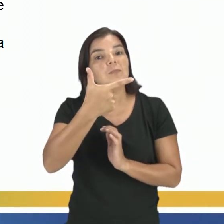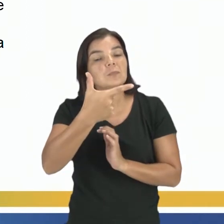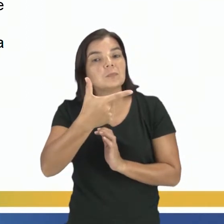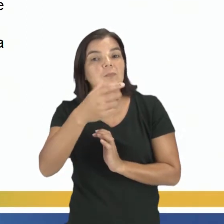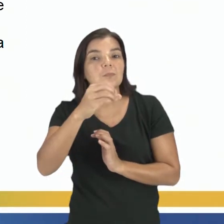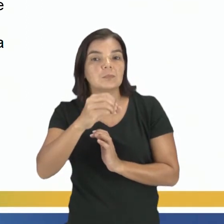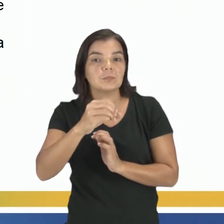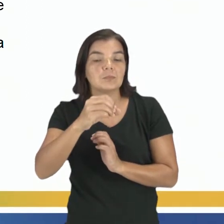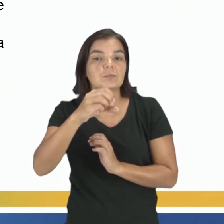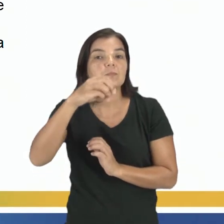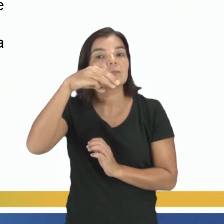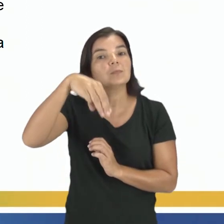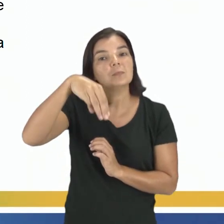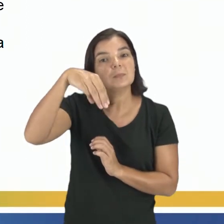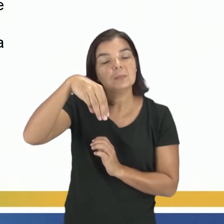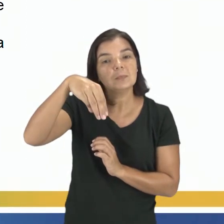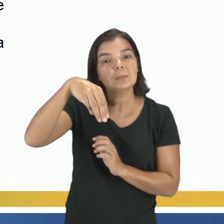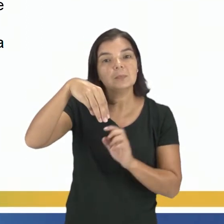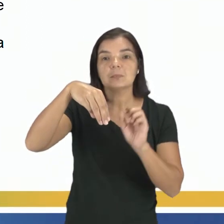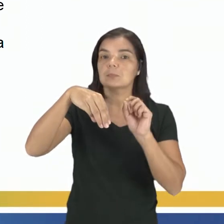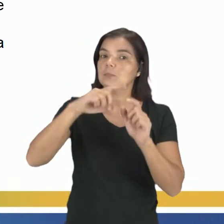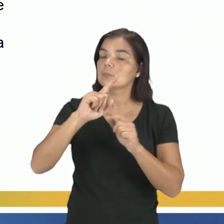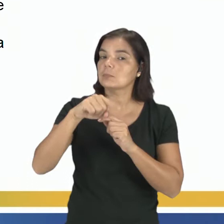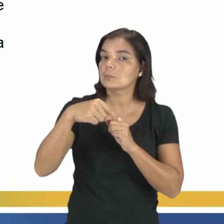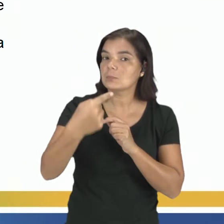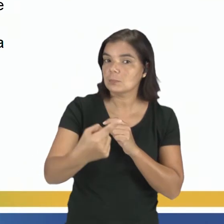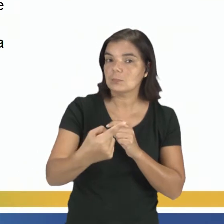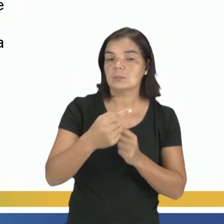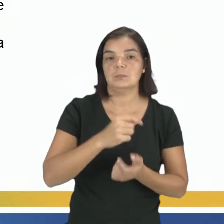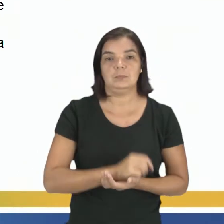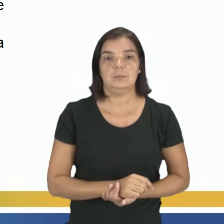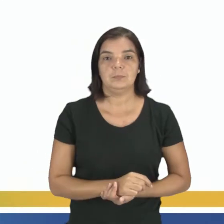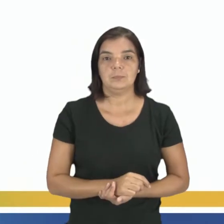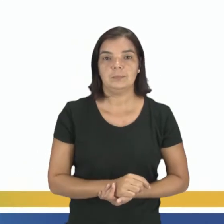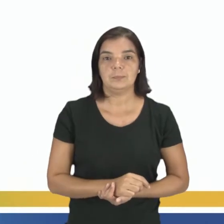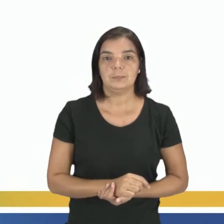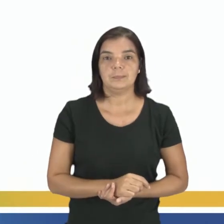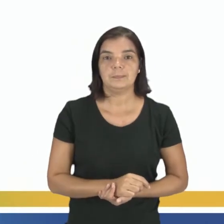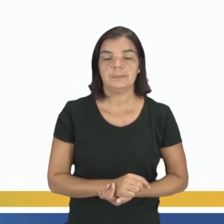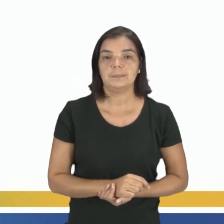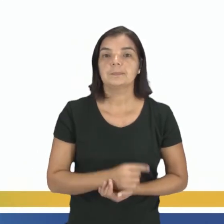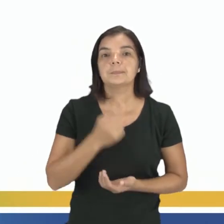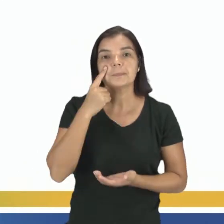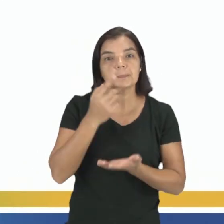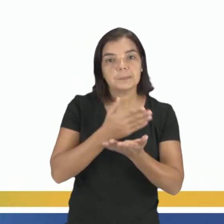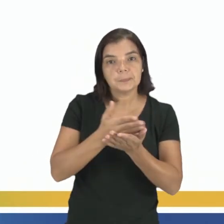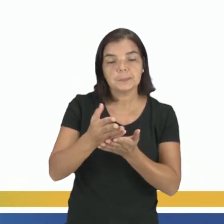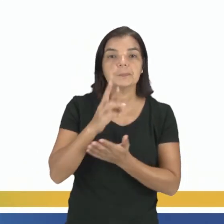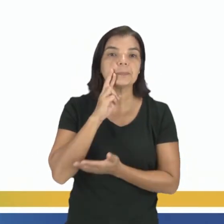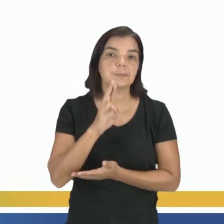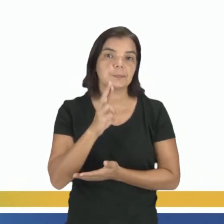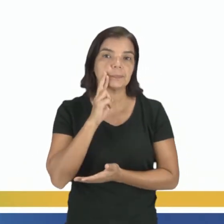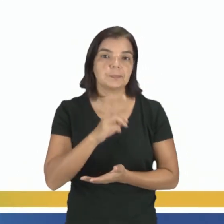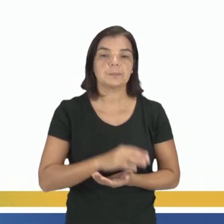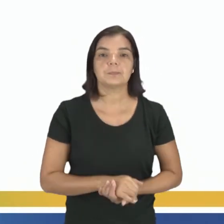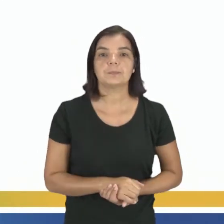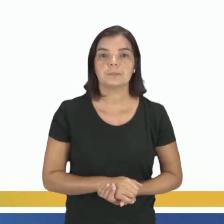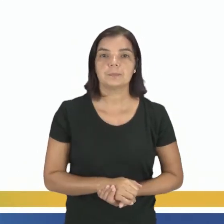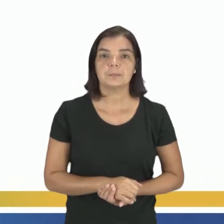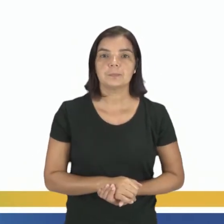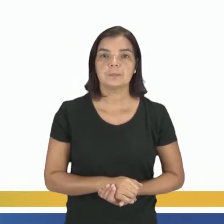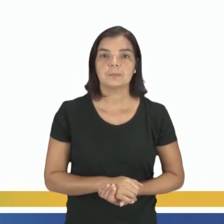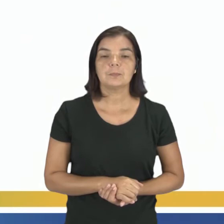a quantidade inicial de bactérias após 20 minutos. Vamos começar aqui a nossa resolução,